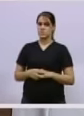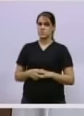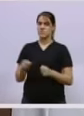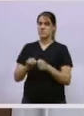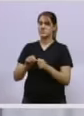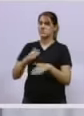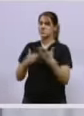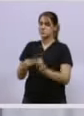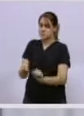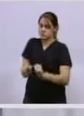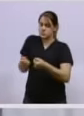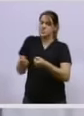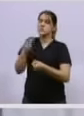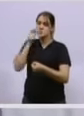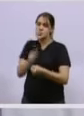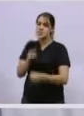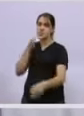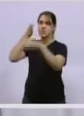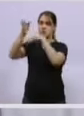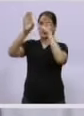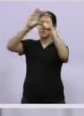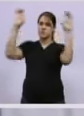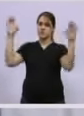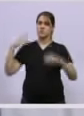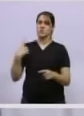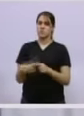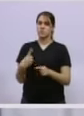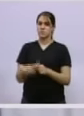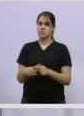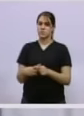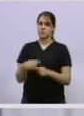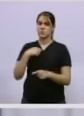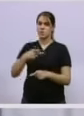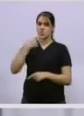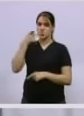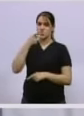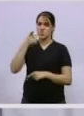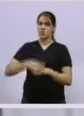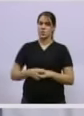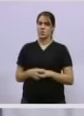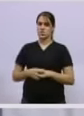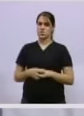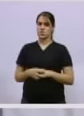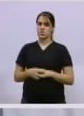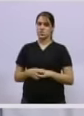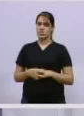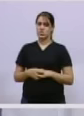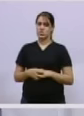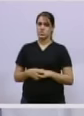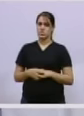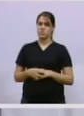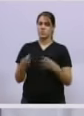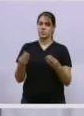posible para entrar por la puerta estrecha, porque yo os digo, que muitos tentaram entrar e